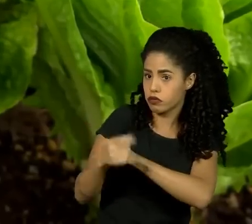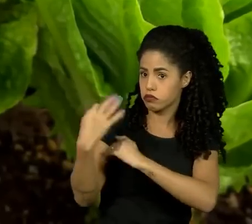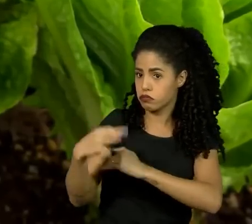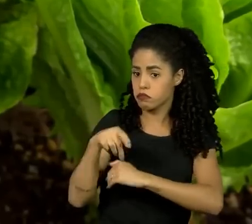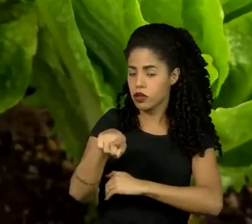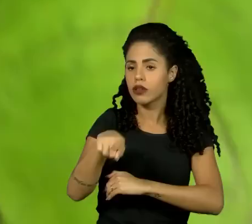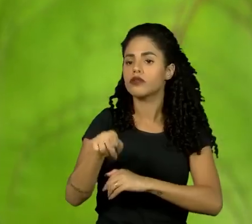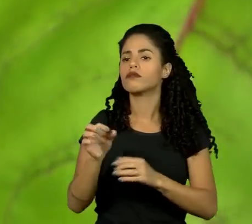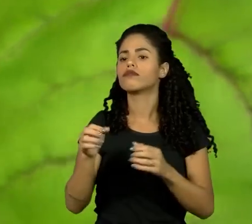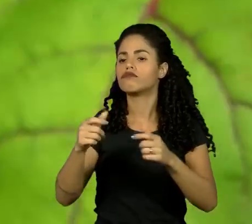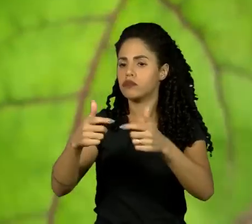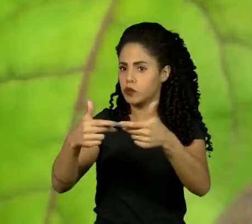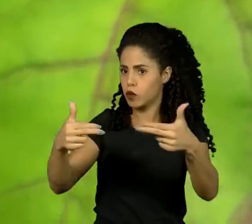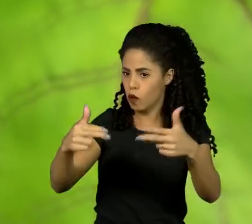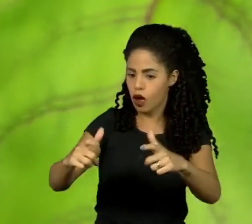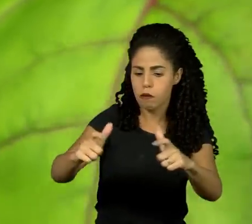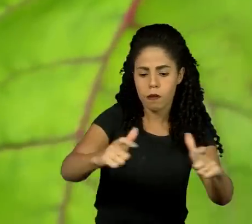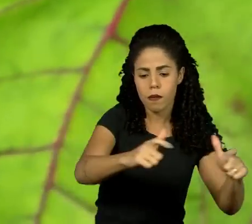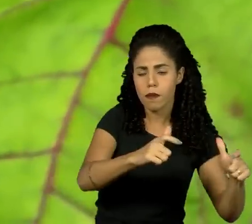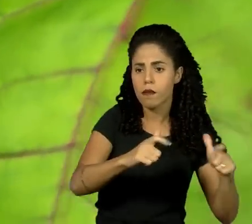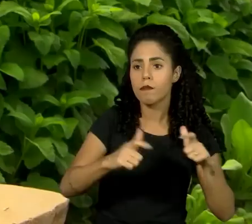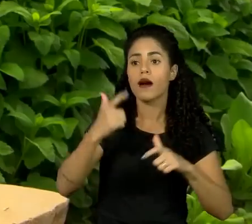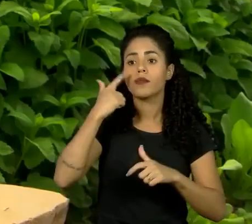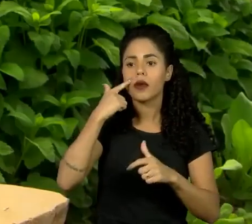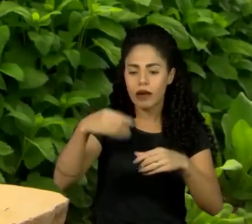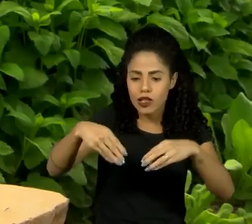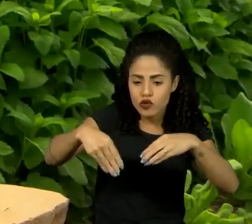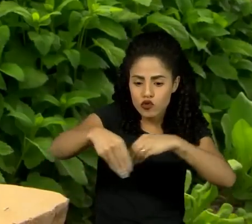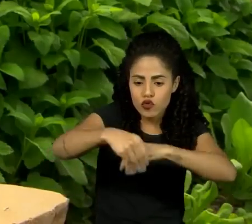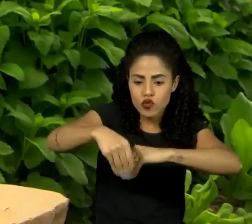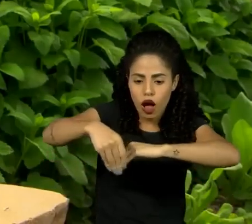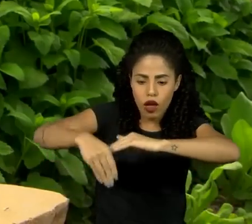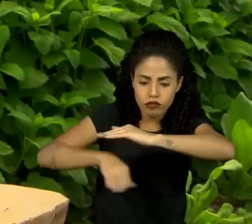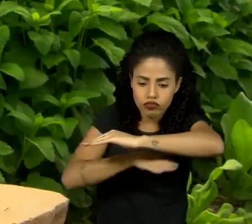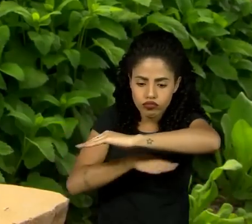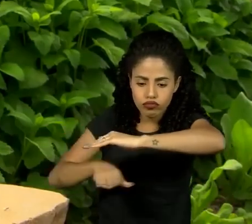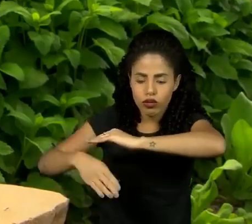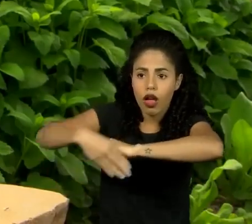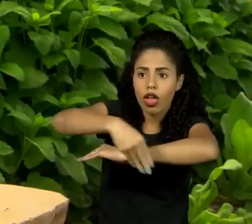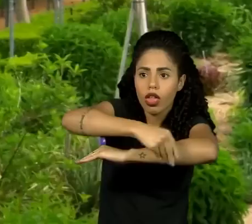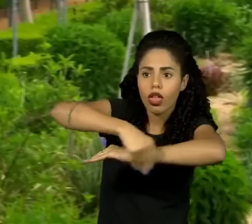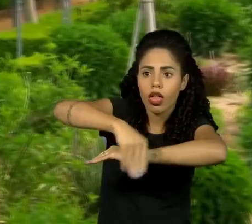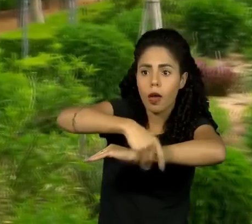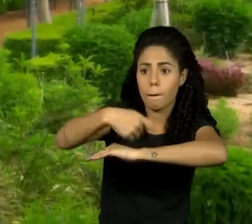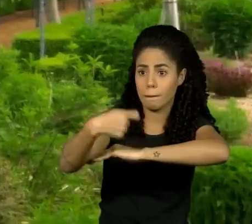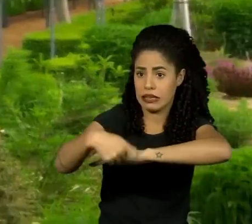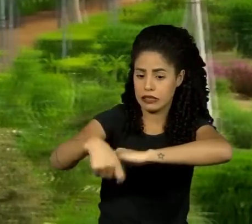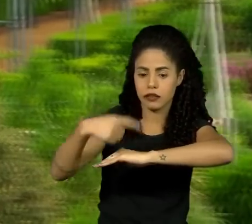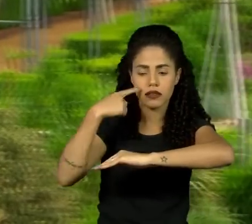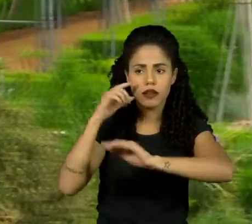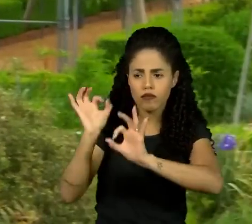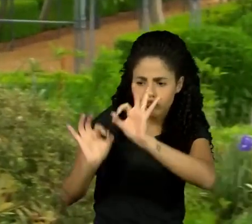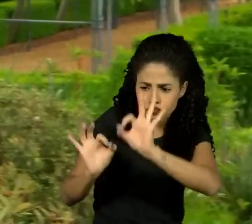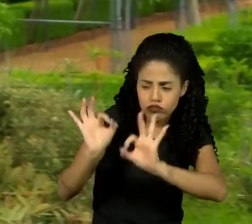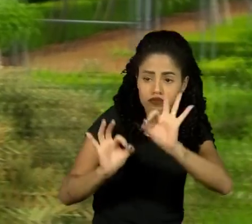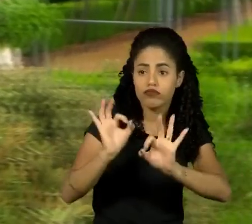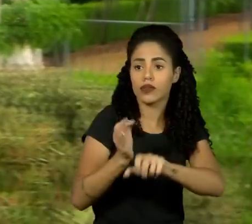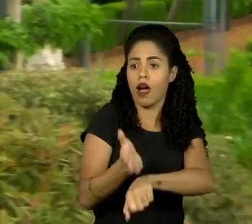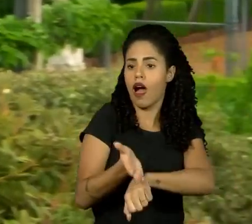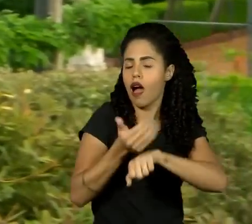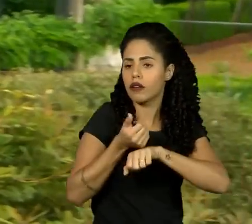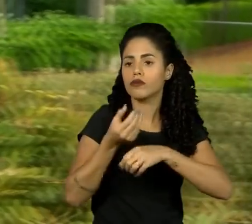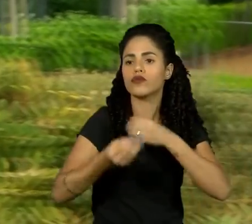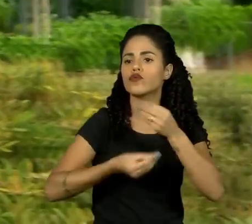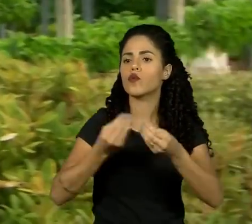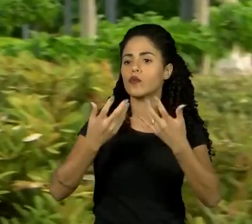exemplo, as análises de solo, até a desmobilização, que também é necessário. Então, é feito um planejamento, né,